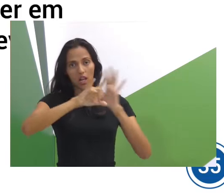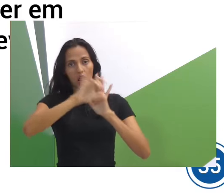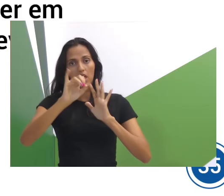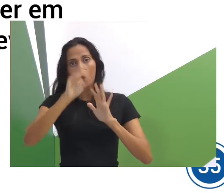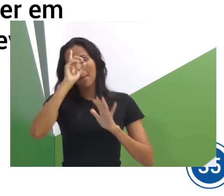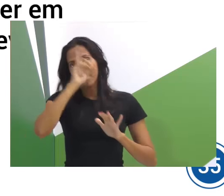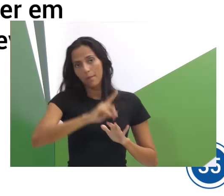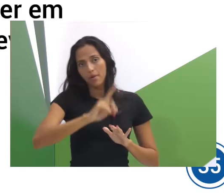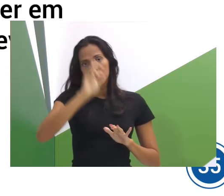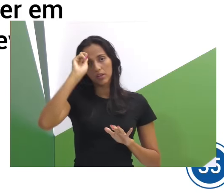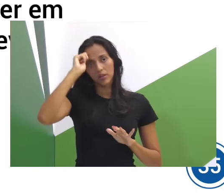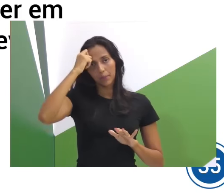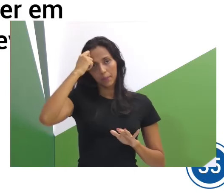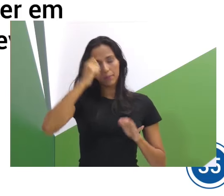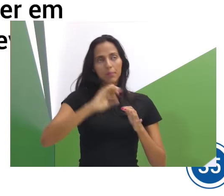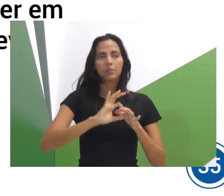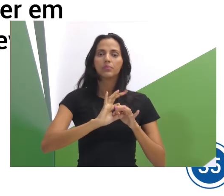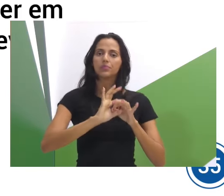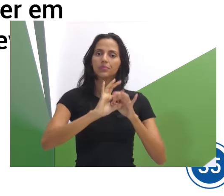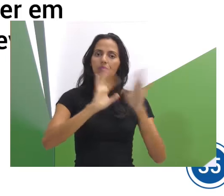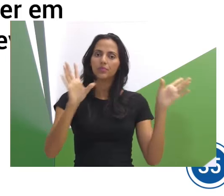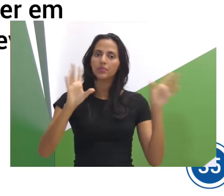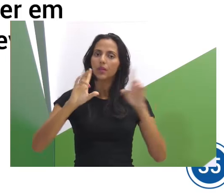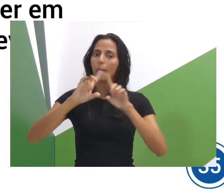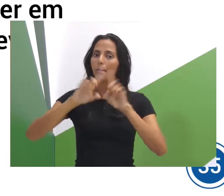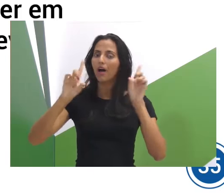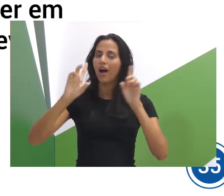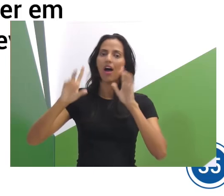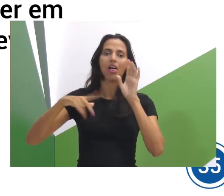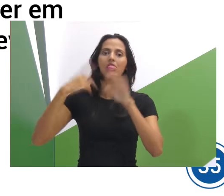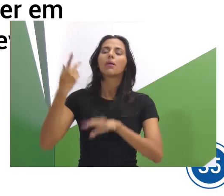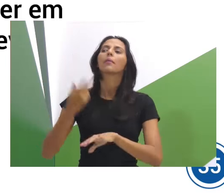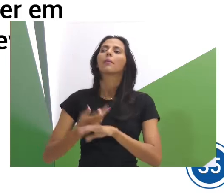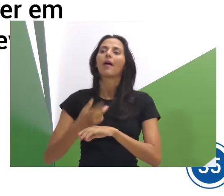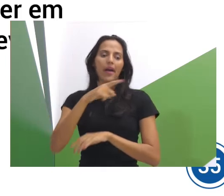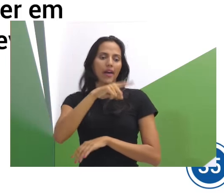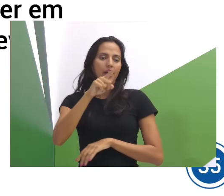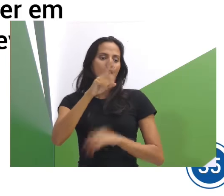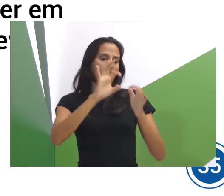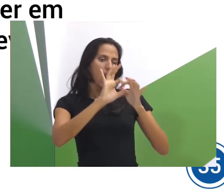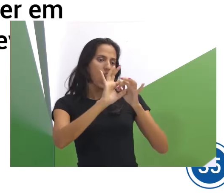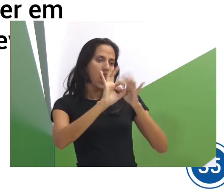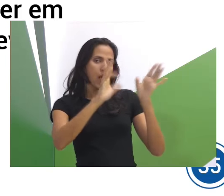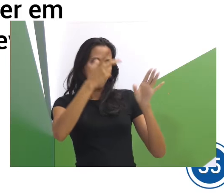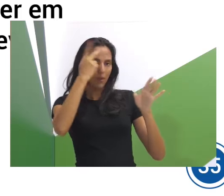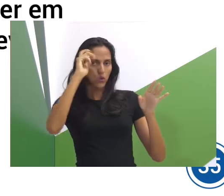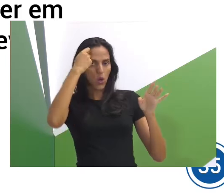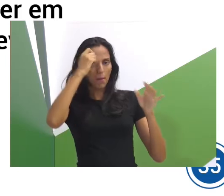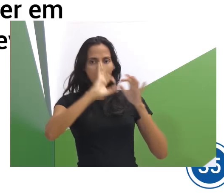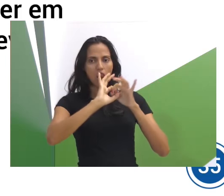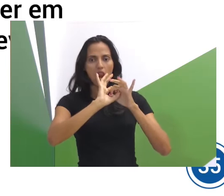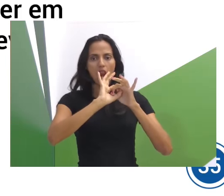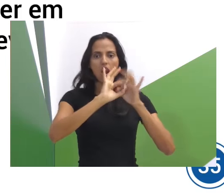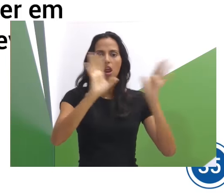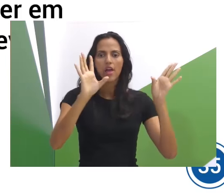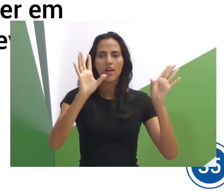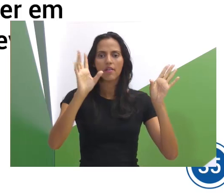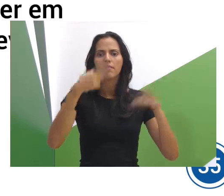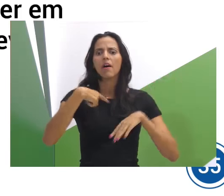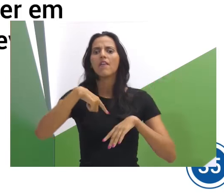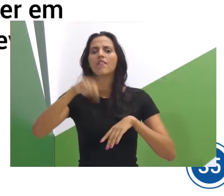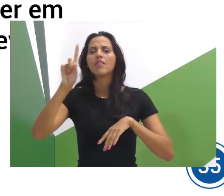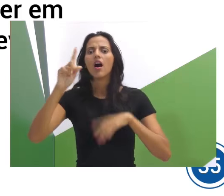passa a ser cruel com muitos. Por quê? Vão ficar sem moradia, sem condições econômicas para se